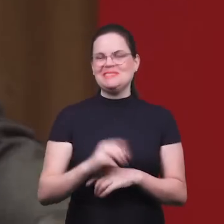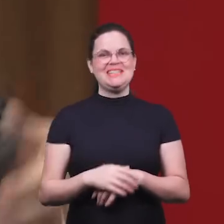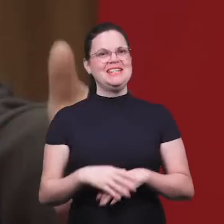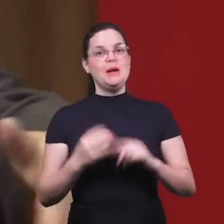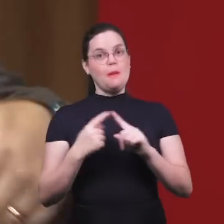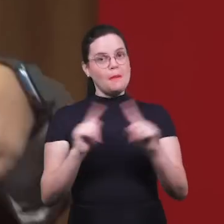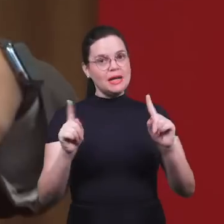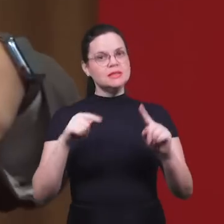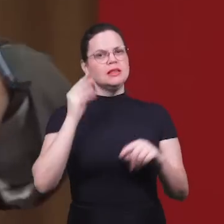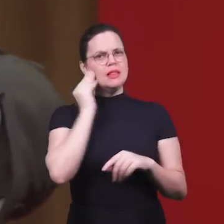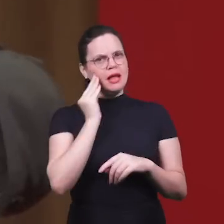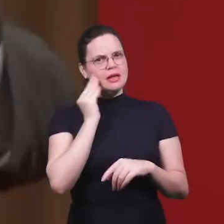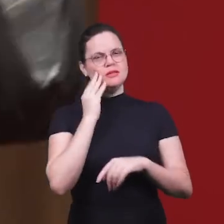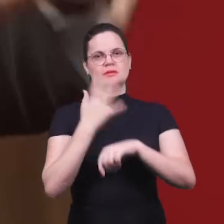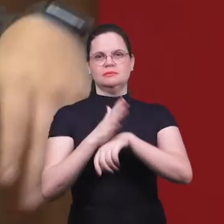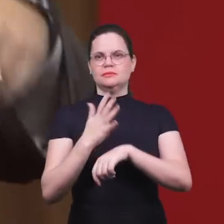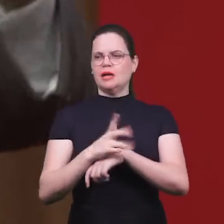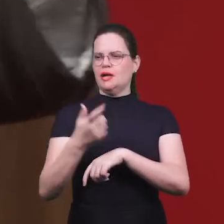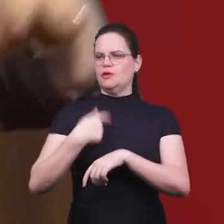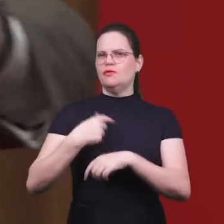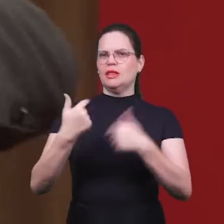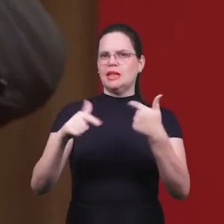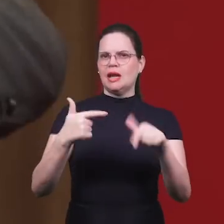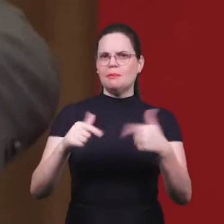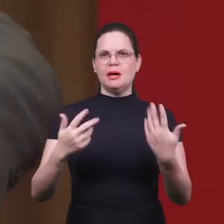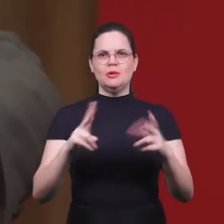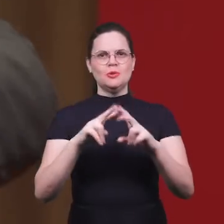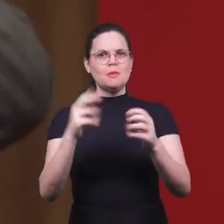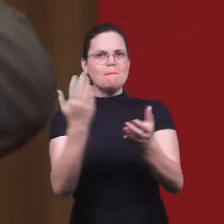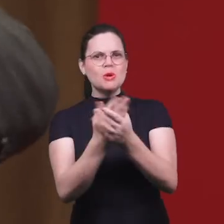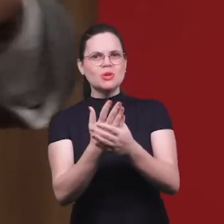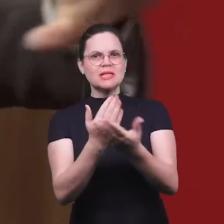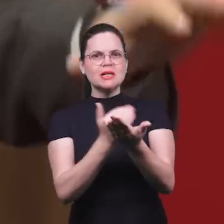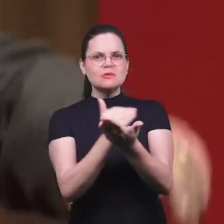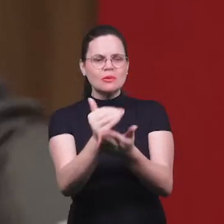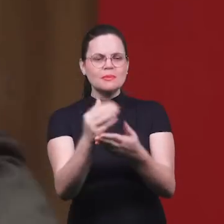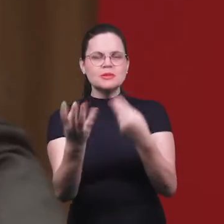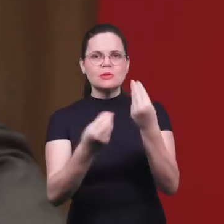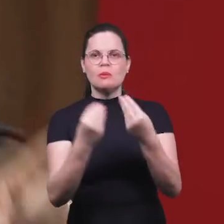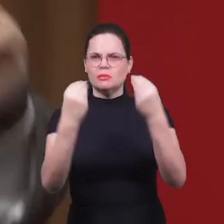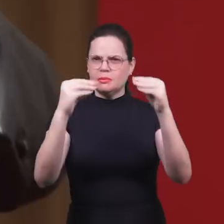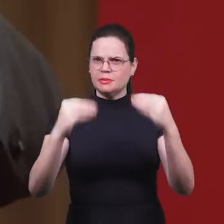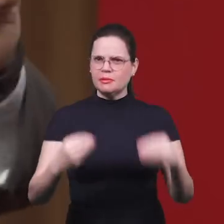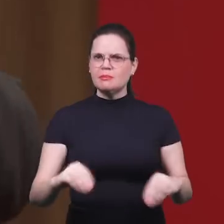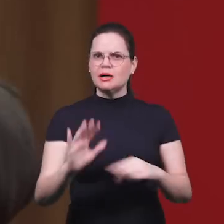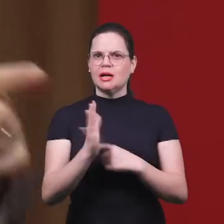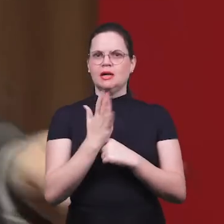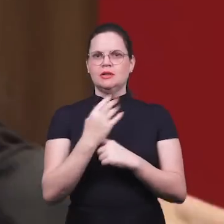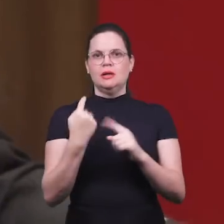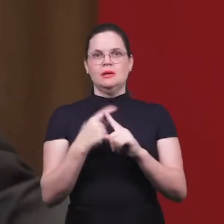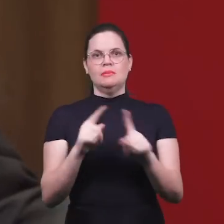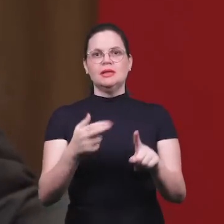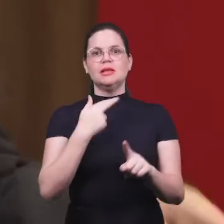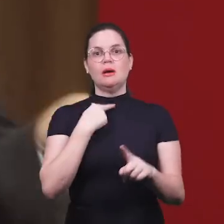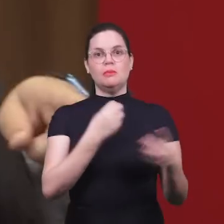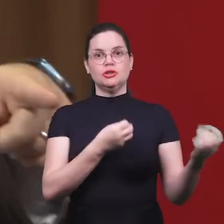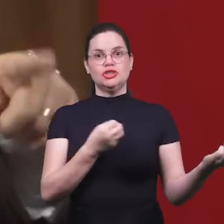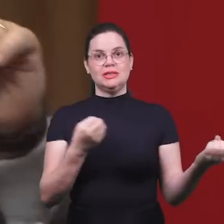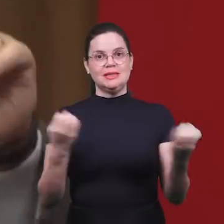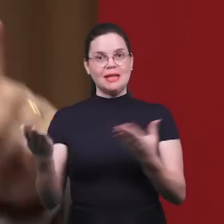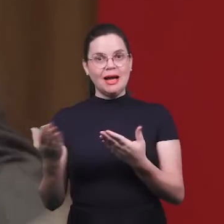de conhecer mais, olha, eu vou fazer um trabalho, uma petição, uma coisa, vai lá, coloca lá e depois vai fazer o trabalho. Só não entrega o trabalho